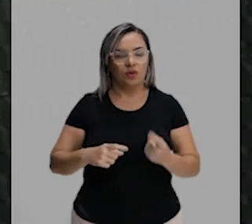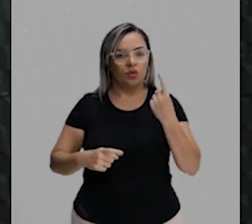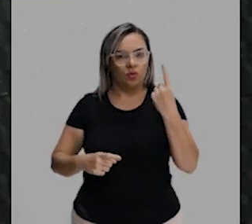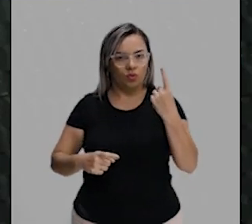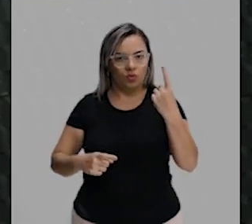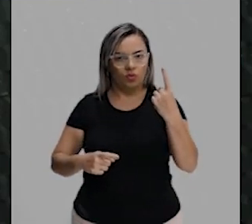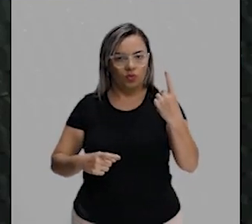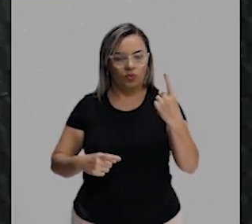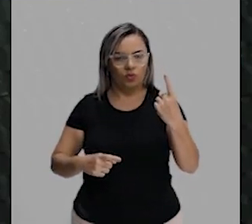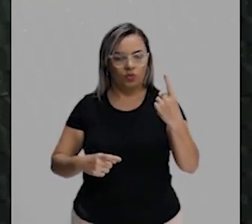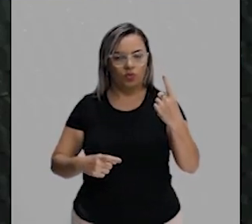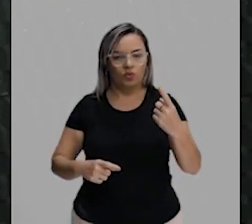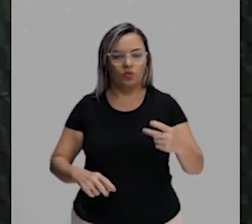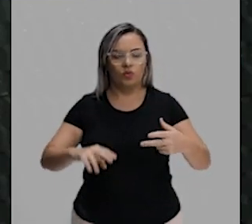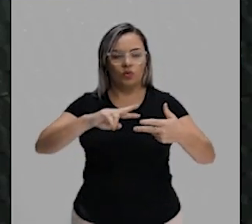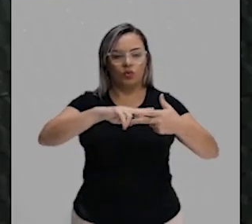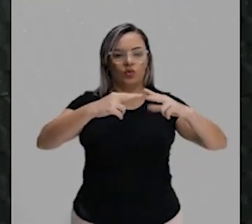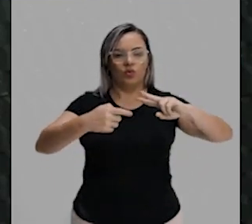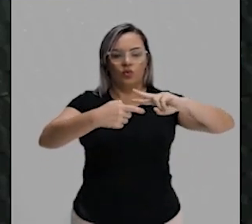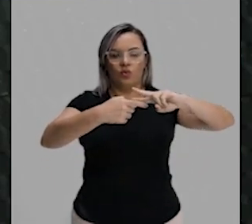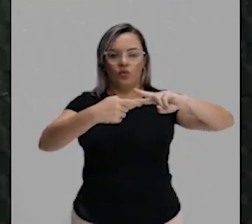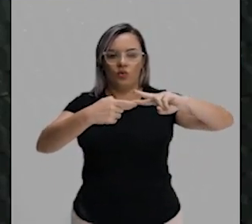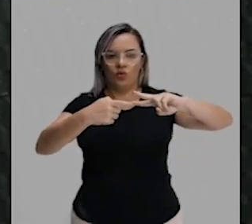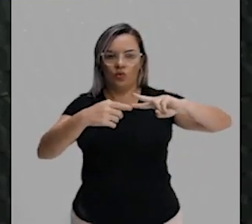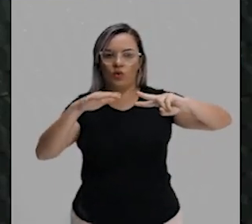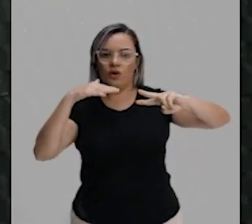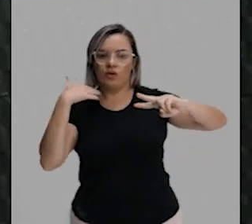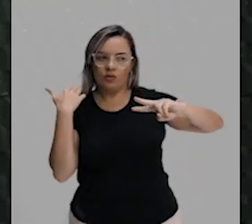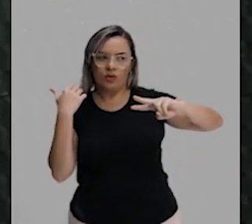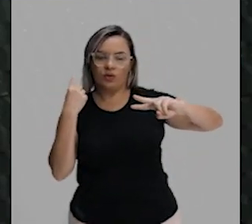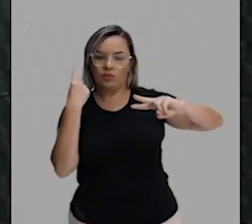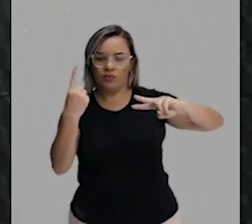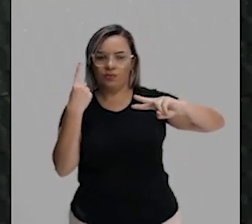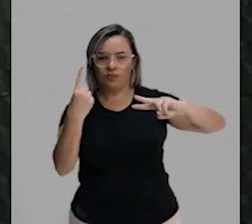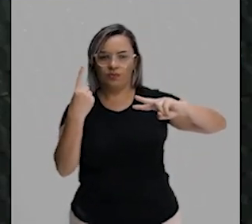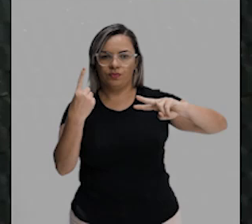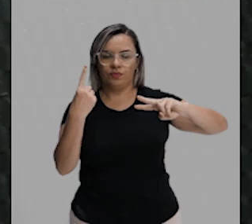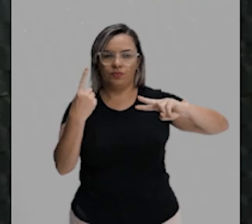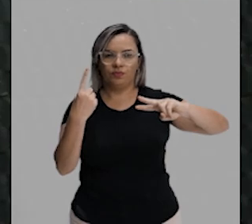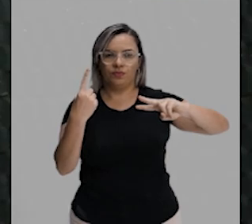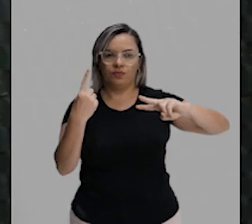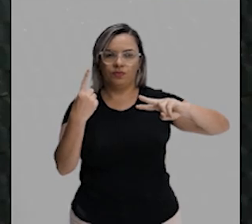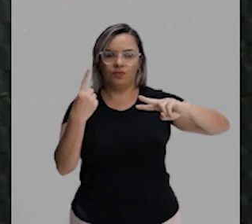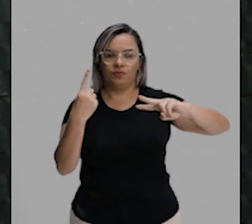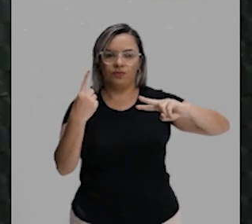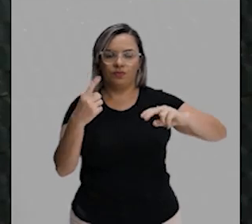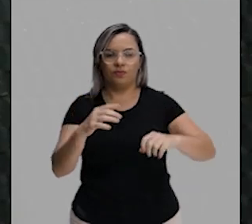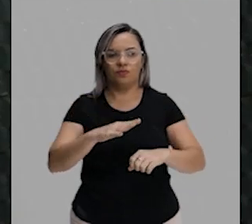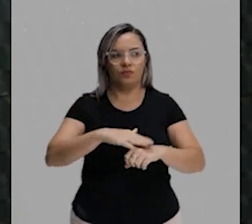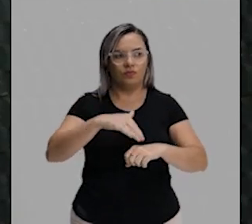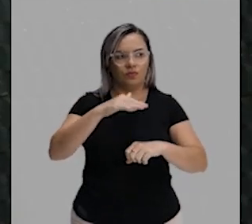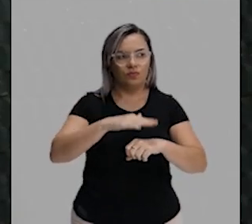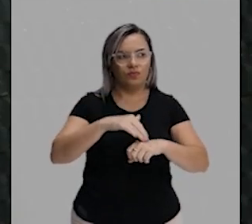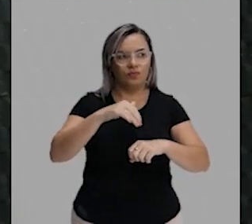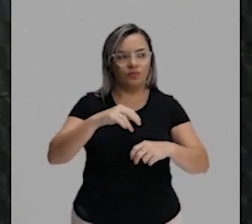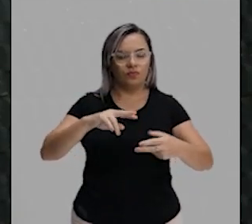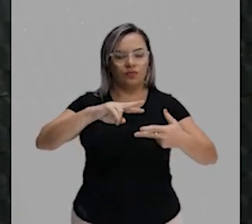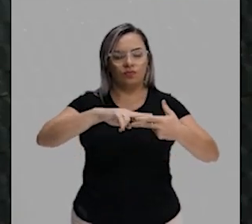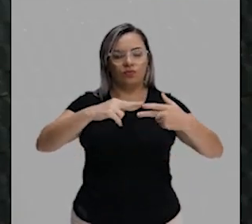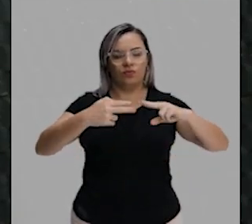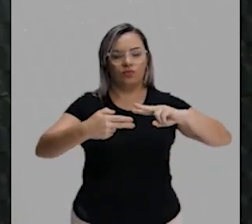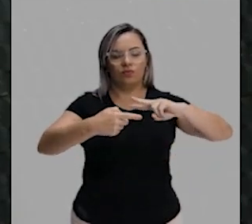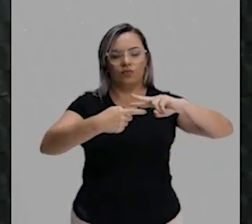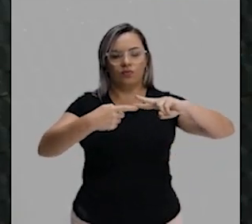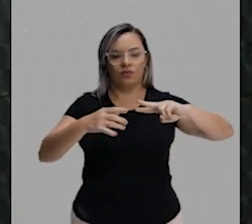letal, se para ele morrer ele tem que ter pelo menos um alelo letal, aí a gente chama de alelo letal